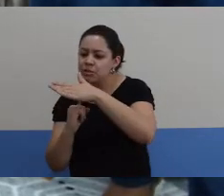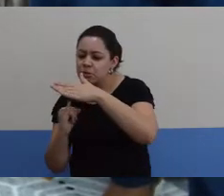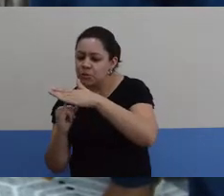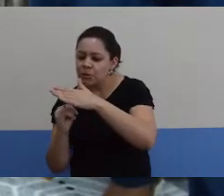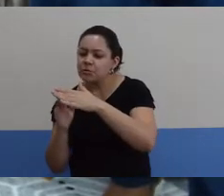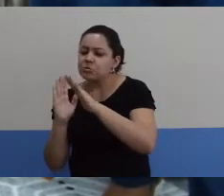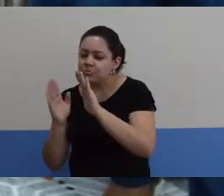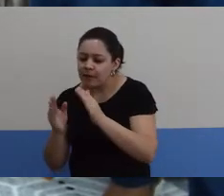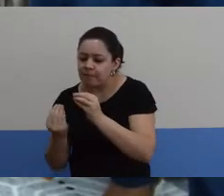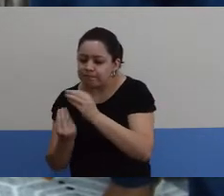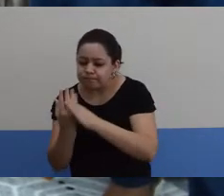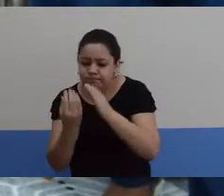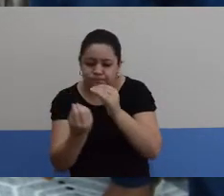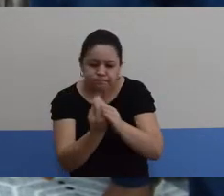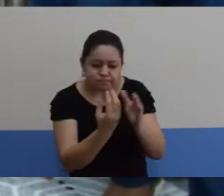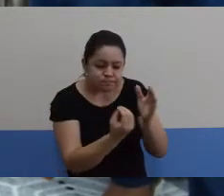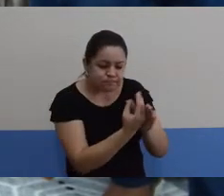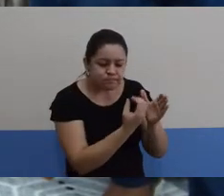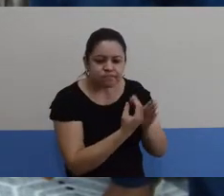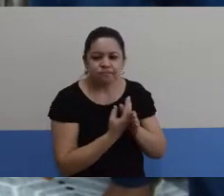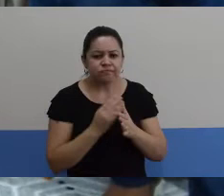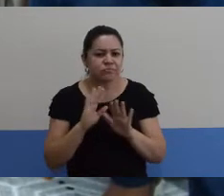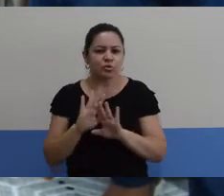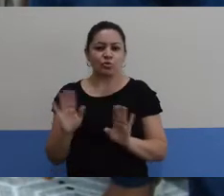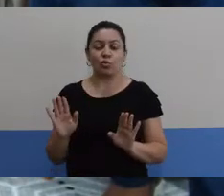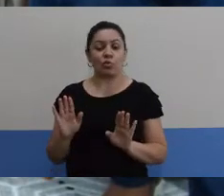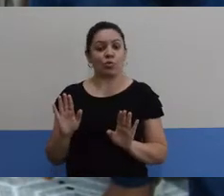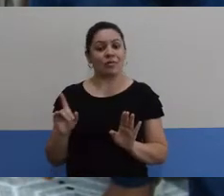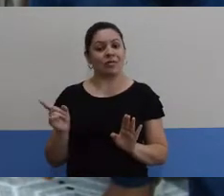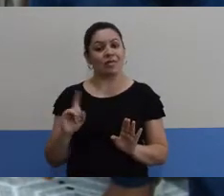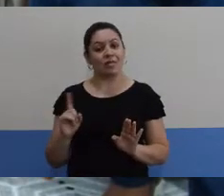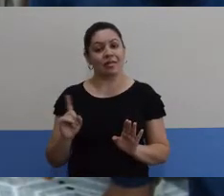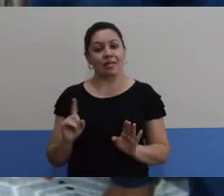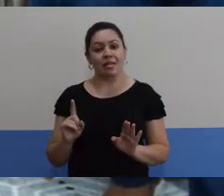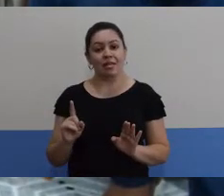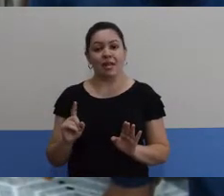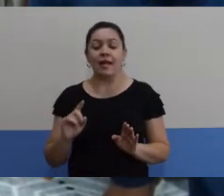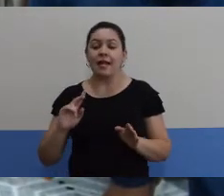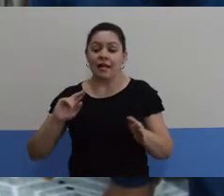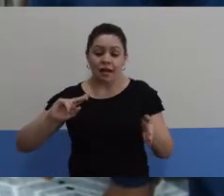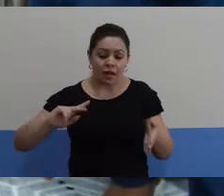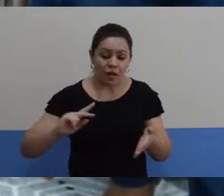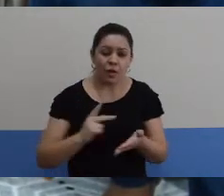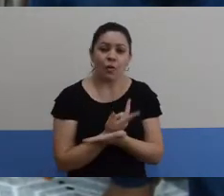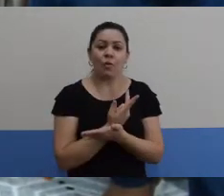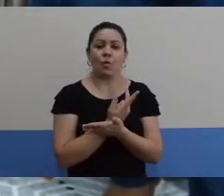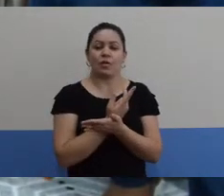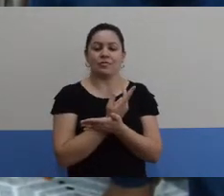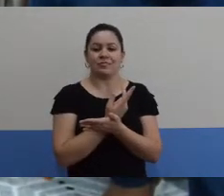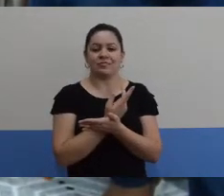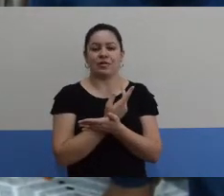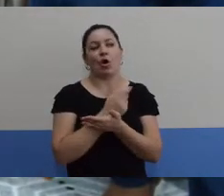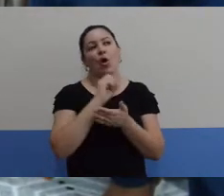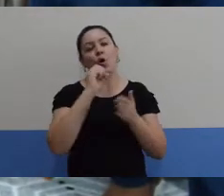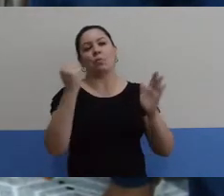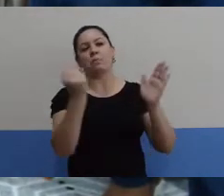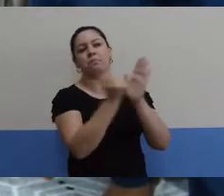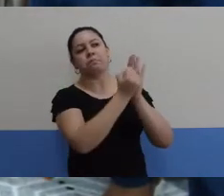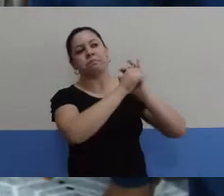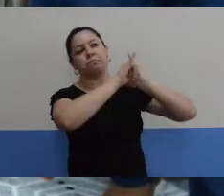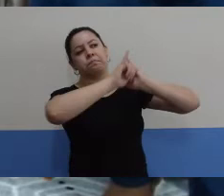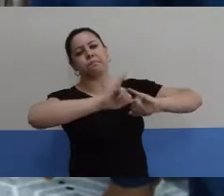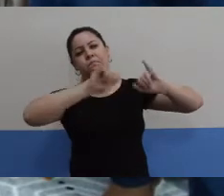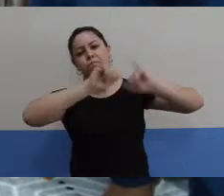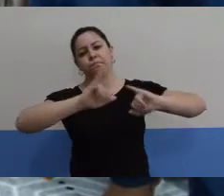Ela vai com efeito, a sinodalidade não é tanto um acontecimento ou um slogan. Ele